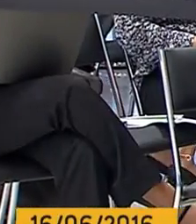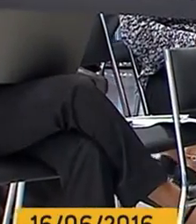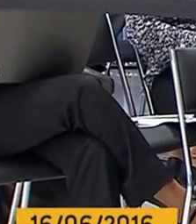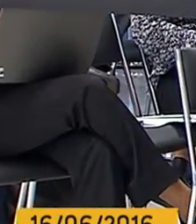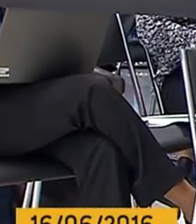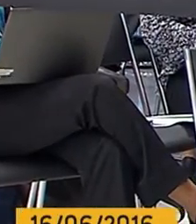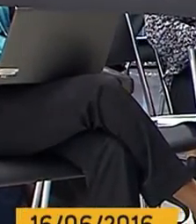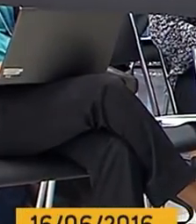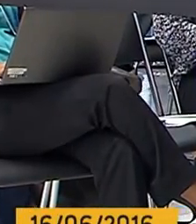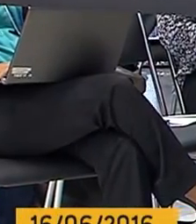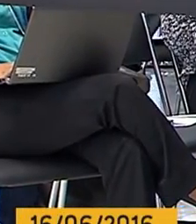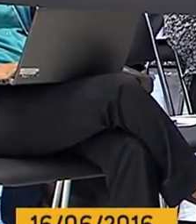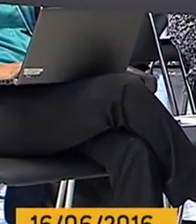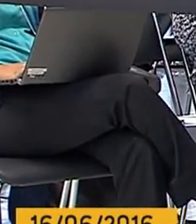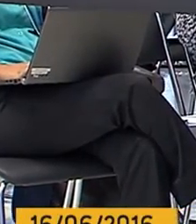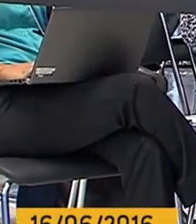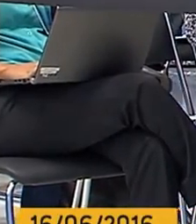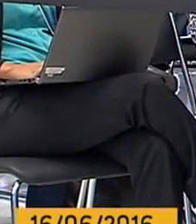Paulo, quer vir para cá?